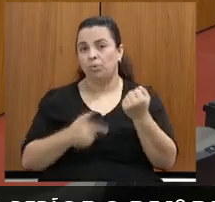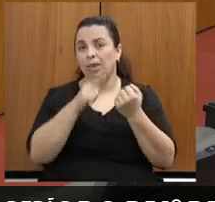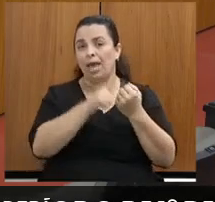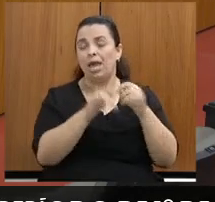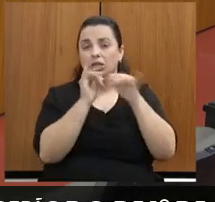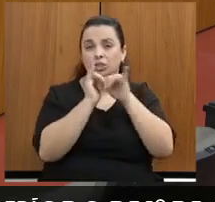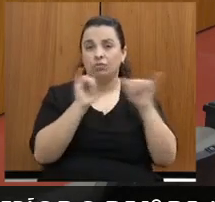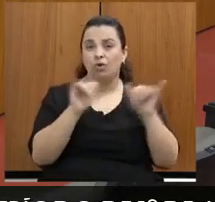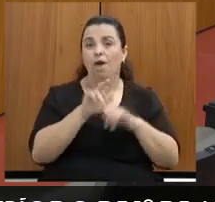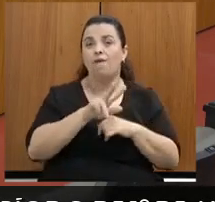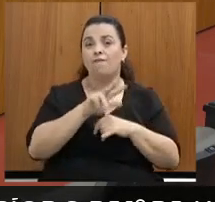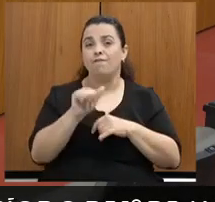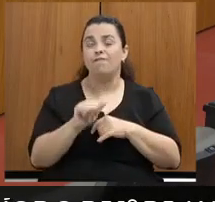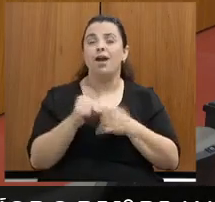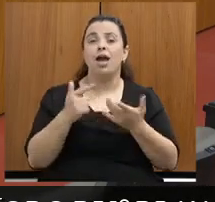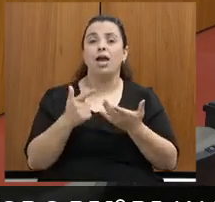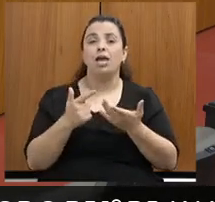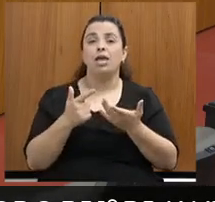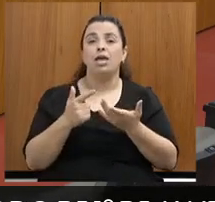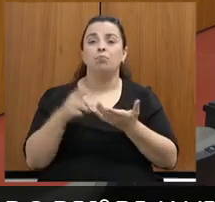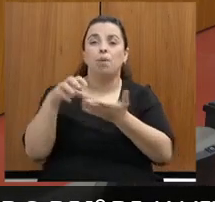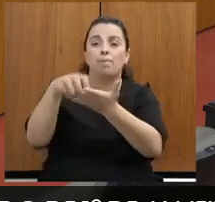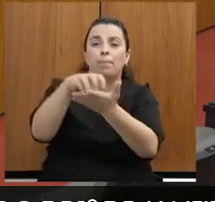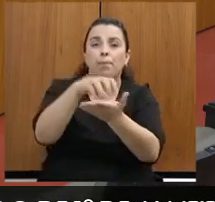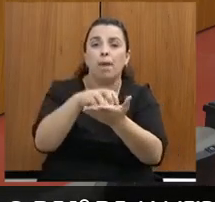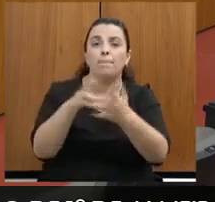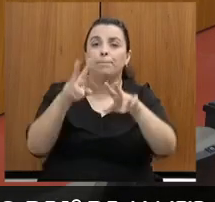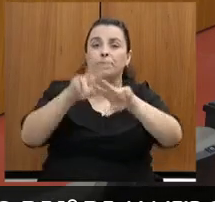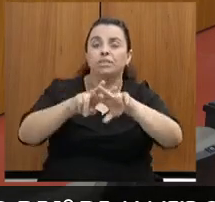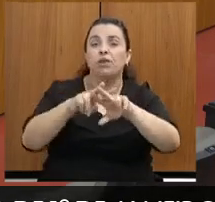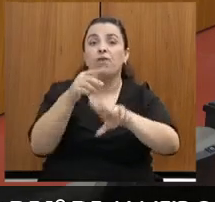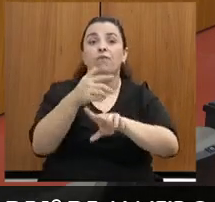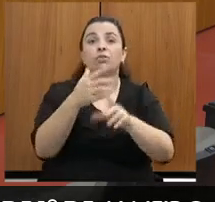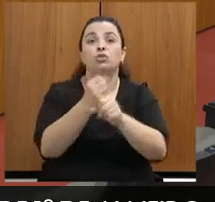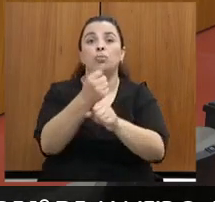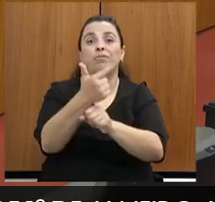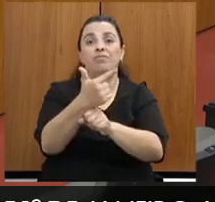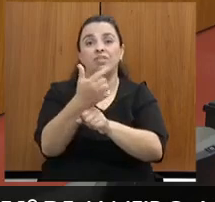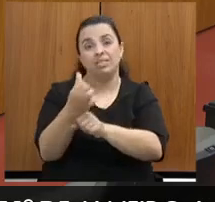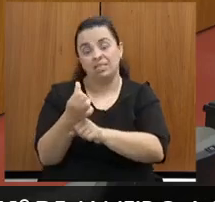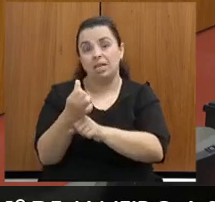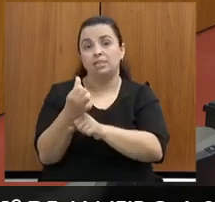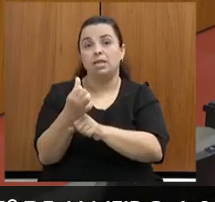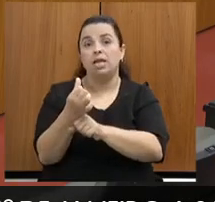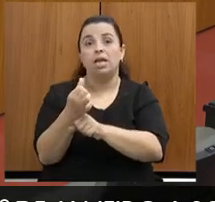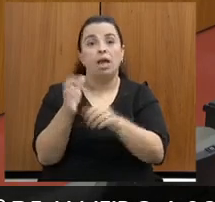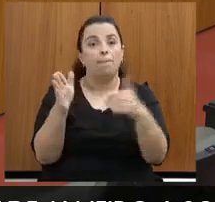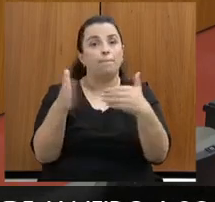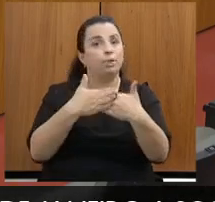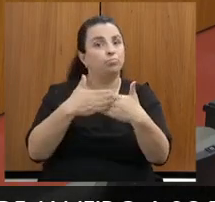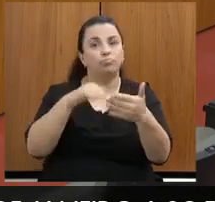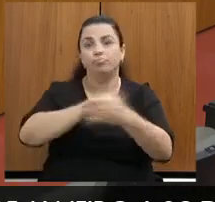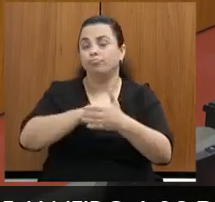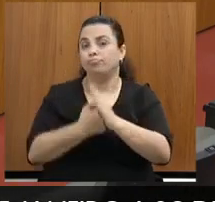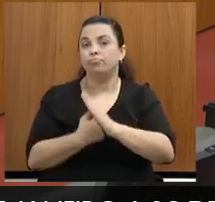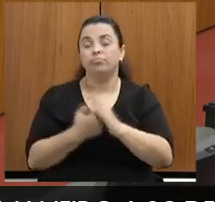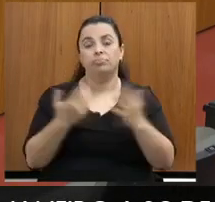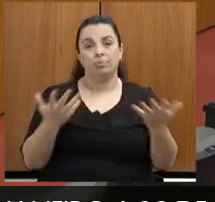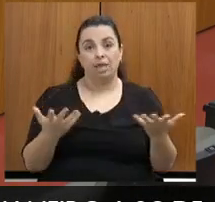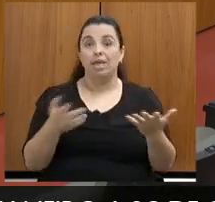unidades prisionais do estado que dificultaria hein o seu trabalho da polícia militar e da Polícia Civil